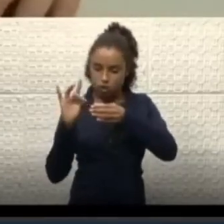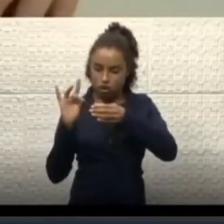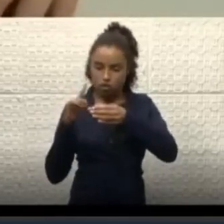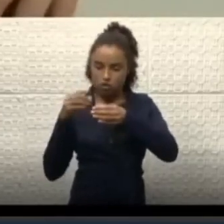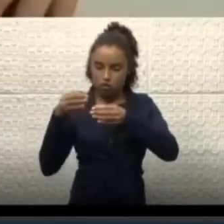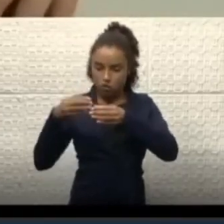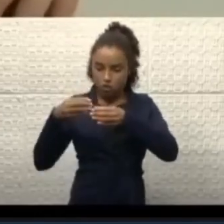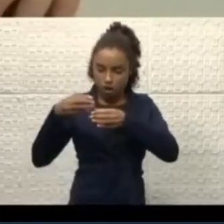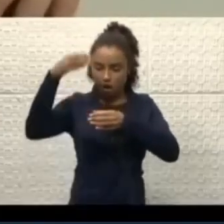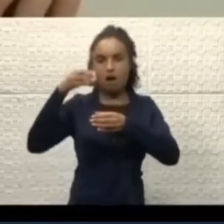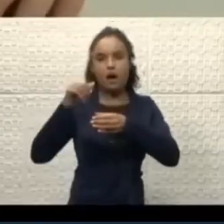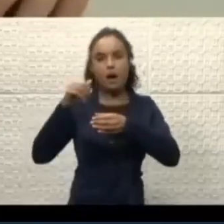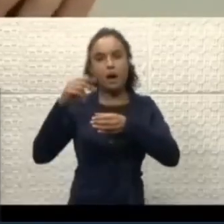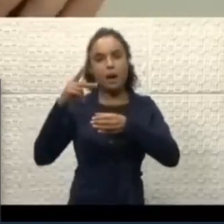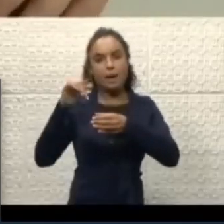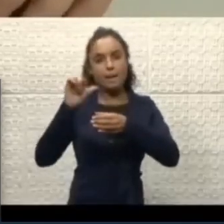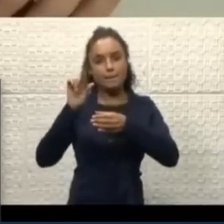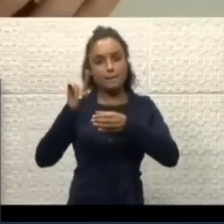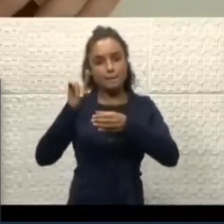que tem capilaridade.